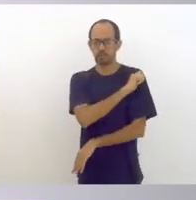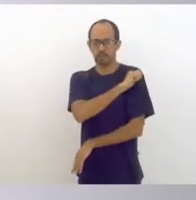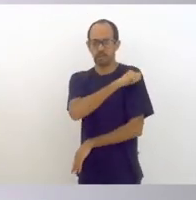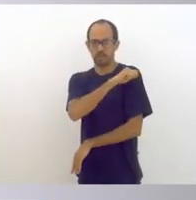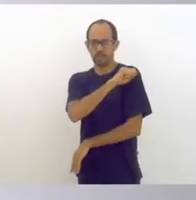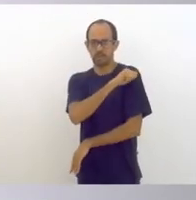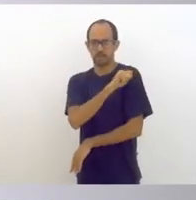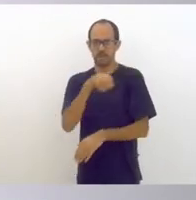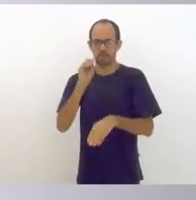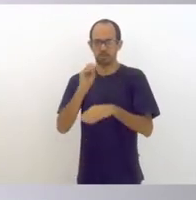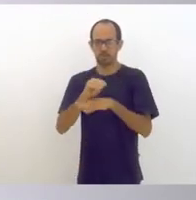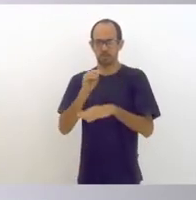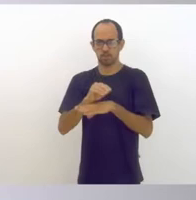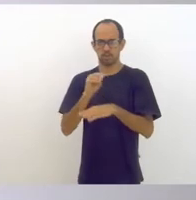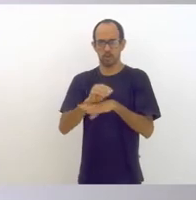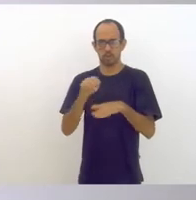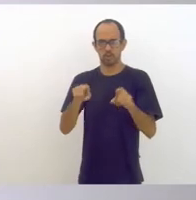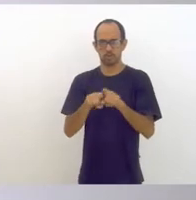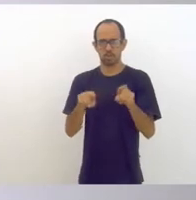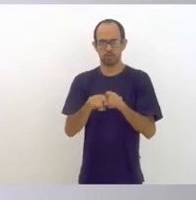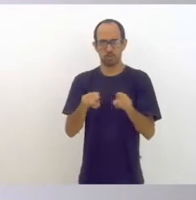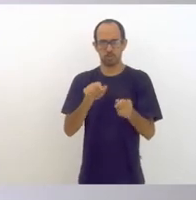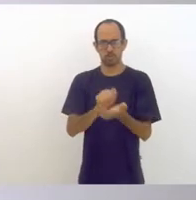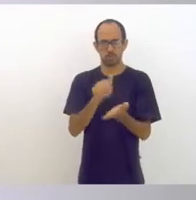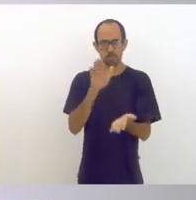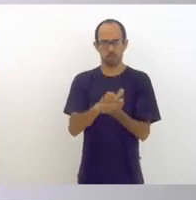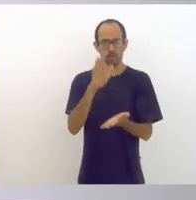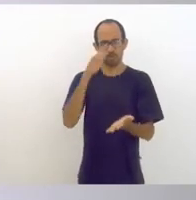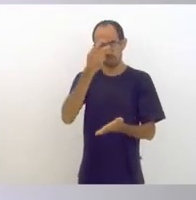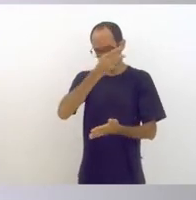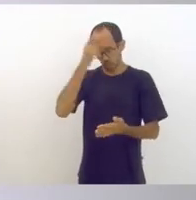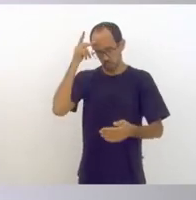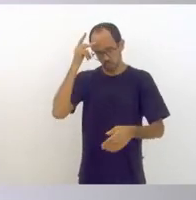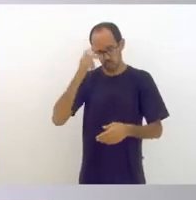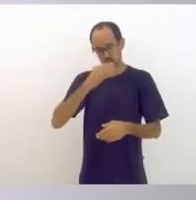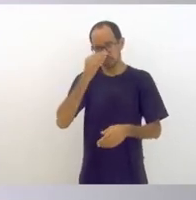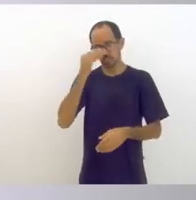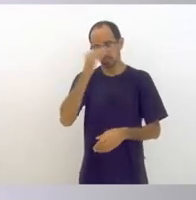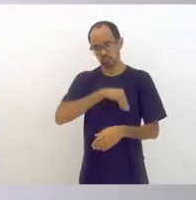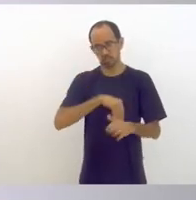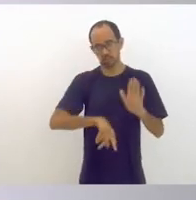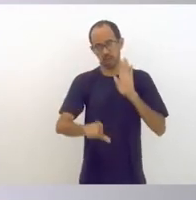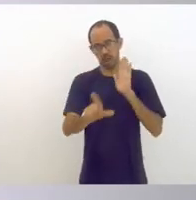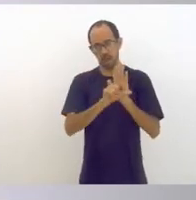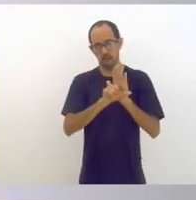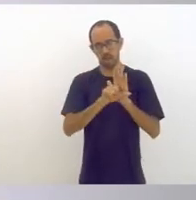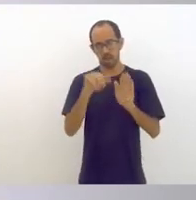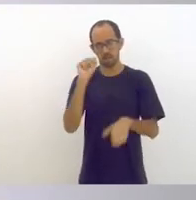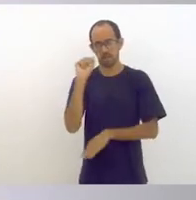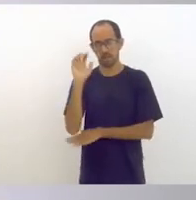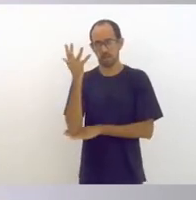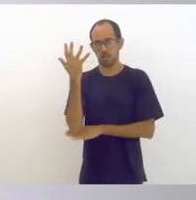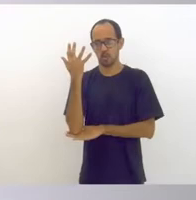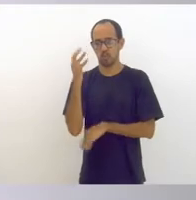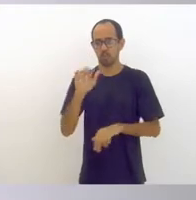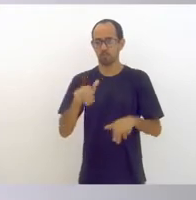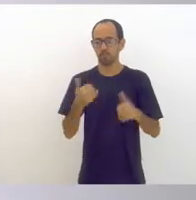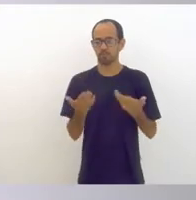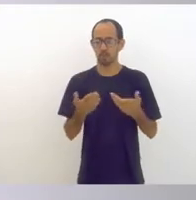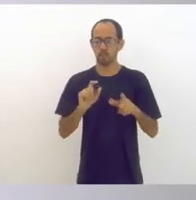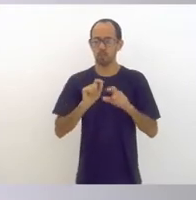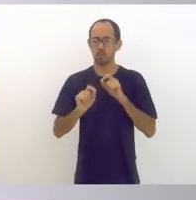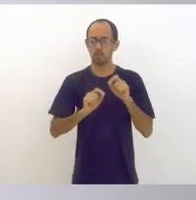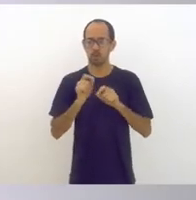do meio ambiente e, porventura, penalizar quem estiver descumprindo as normas ambientais. Tá? Então, a gente tem que